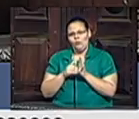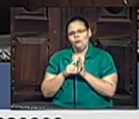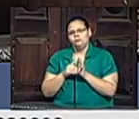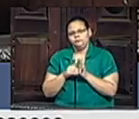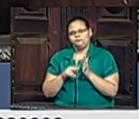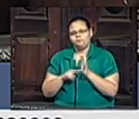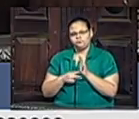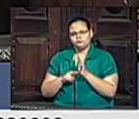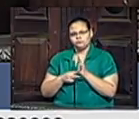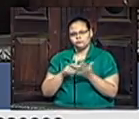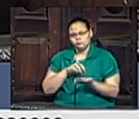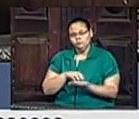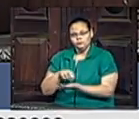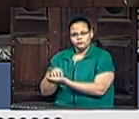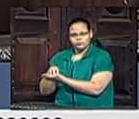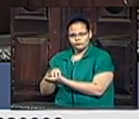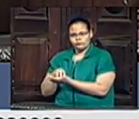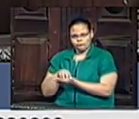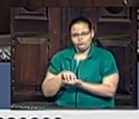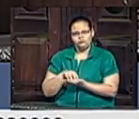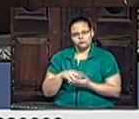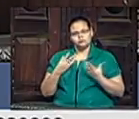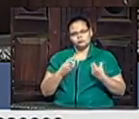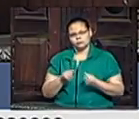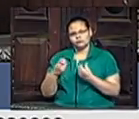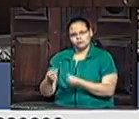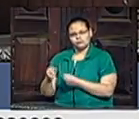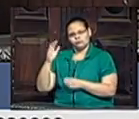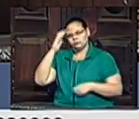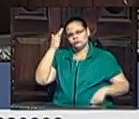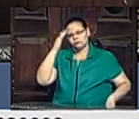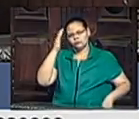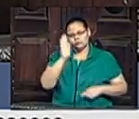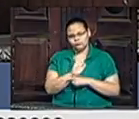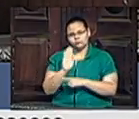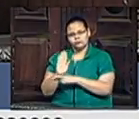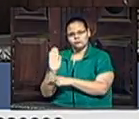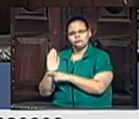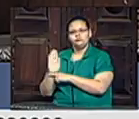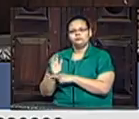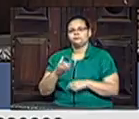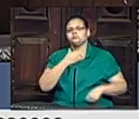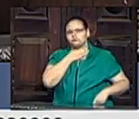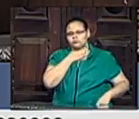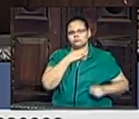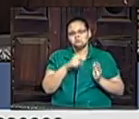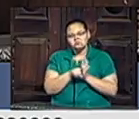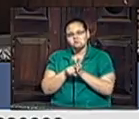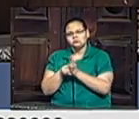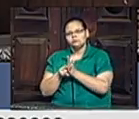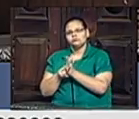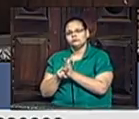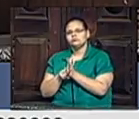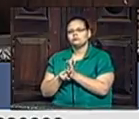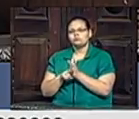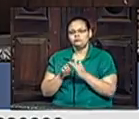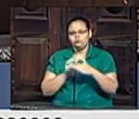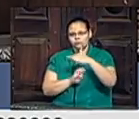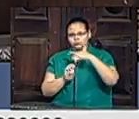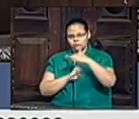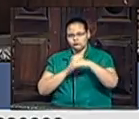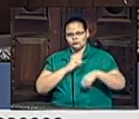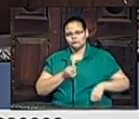sindicais se colocaram favoráveis à CPI, dizendo que entendiam que ajudava na crise investigar os benefícios fiscais, porque é uma crise